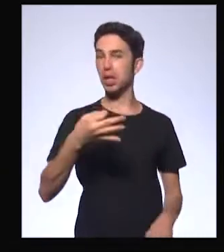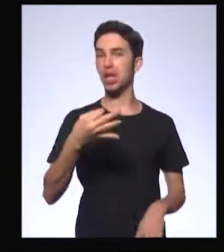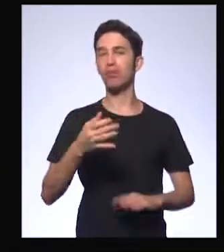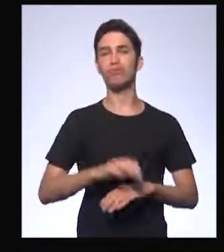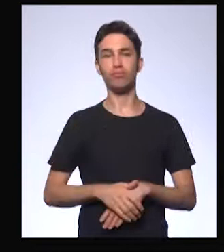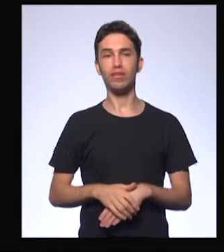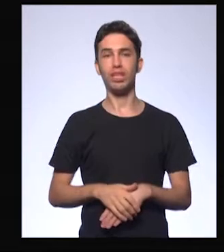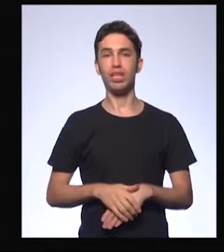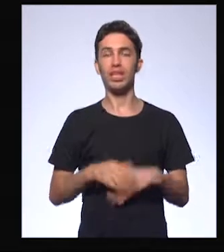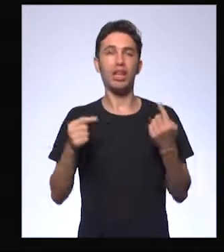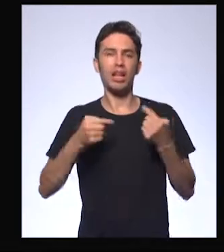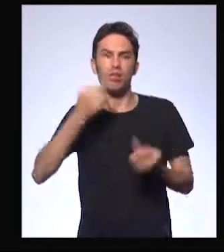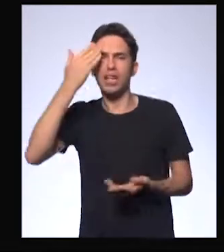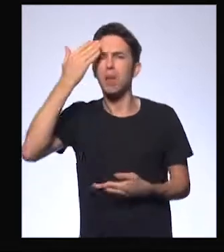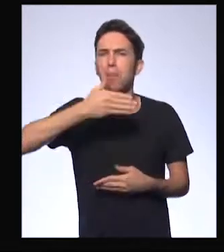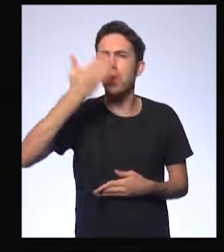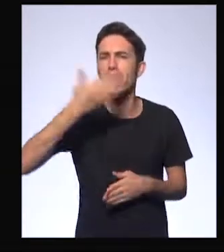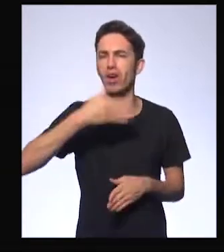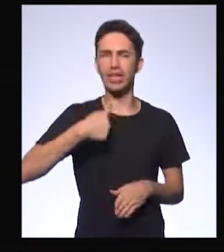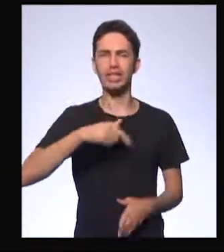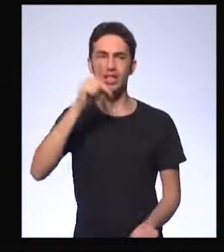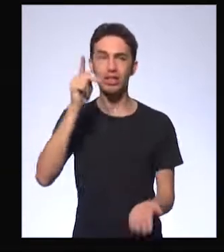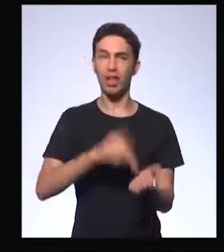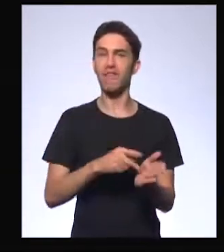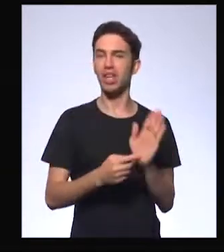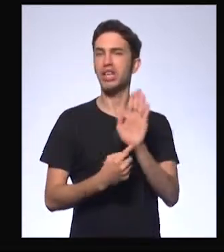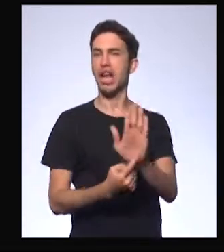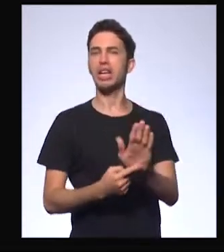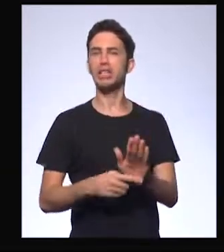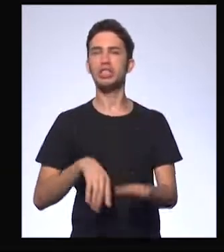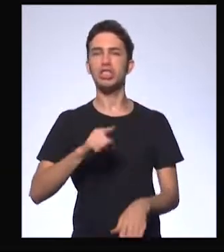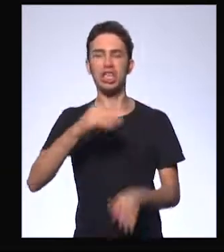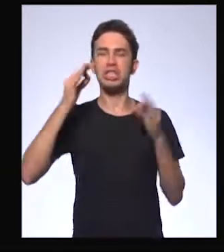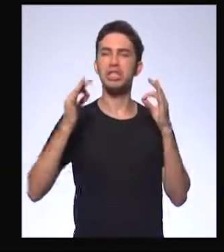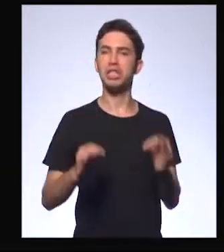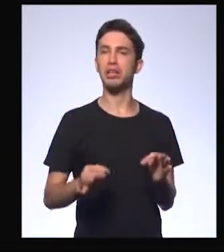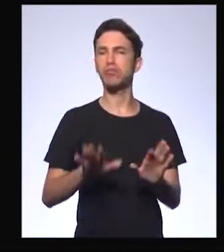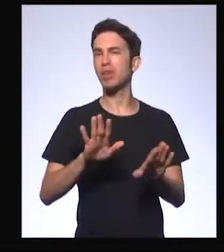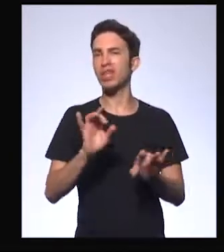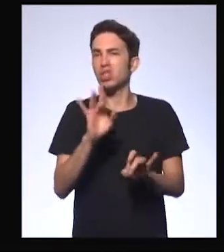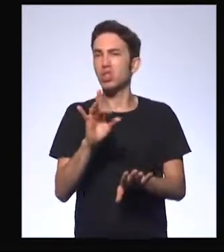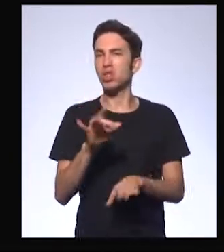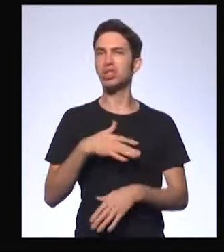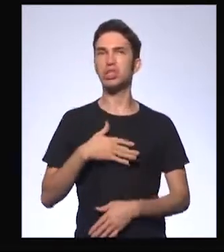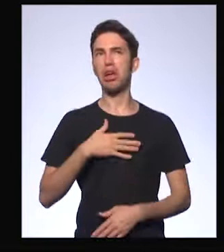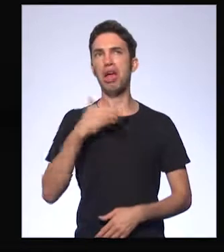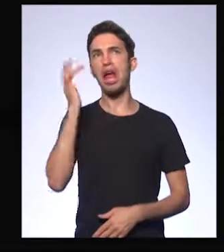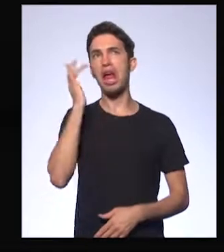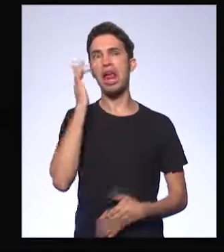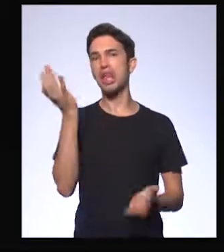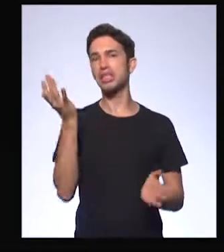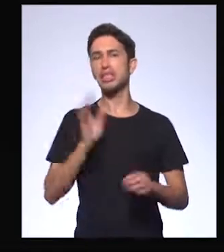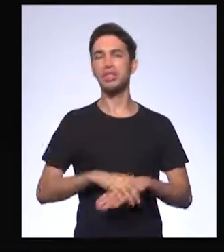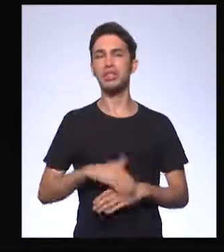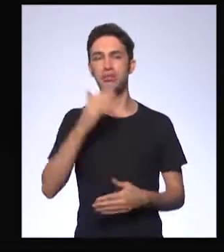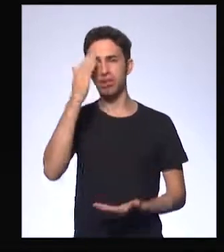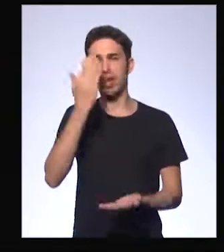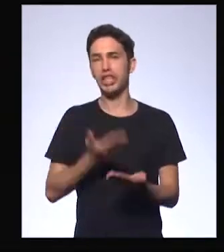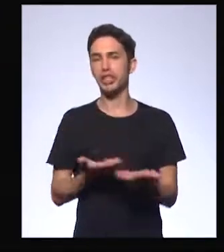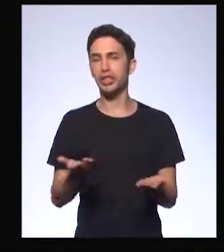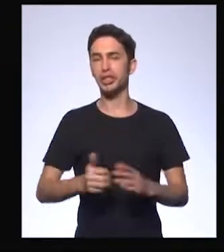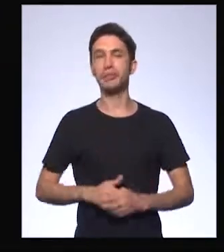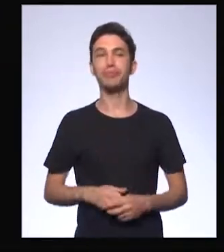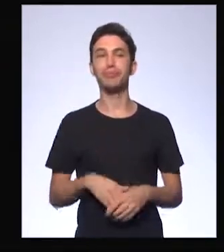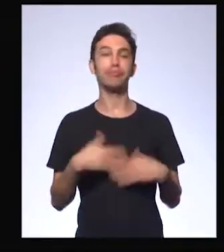Ela não está querendo provar que aquilo é verdade, que aquilo é certo, mas sim que é o que ela acha. Bom,